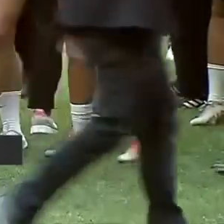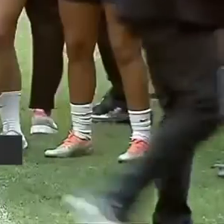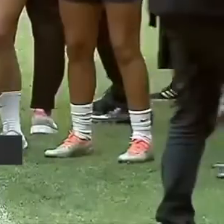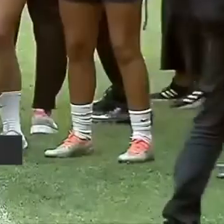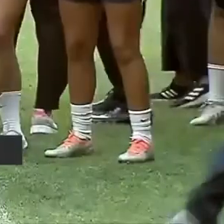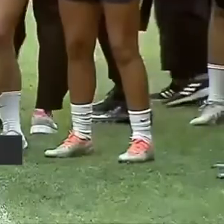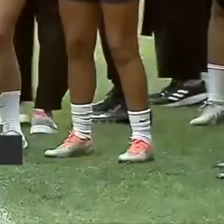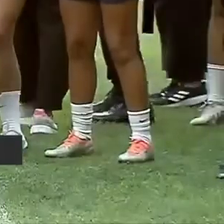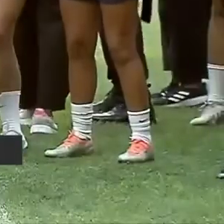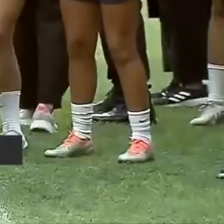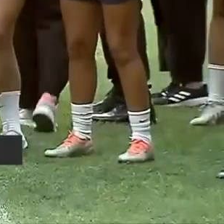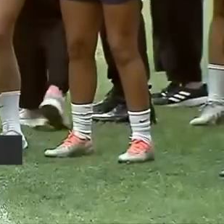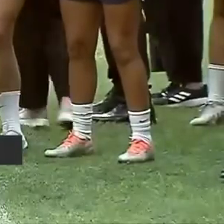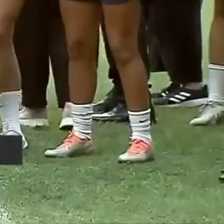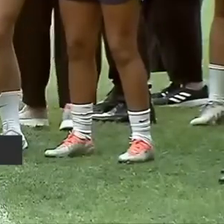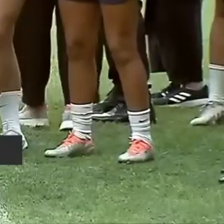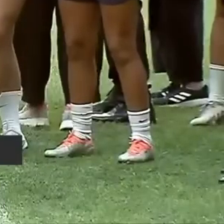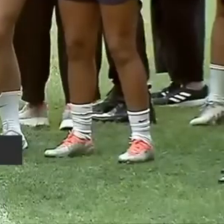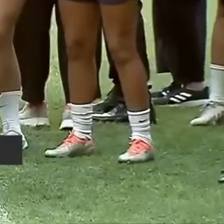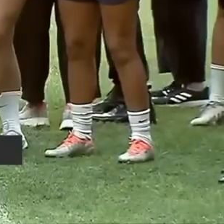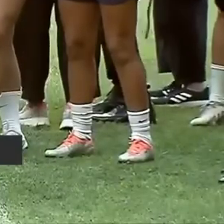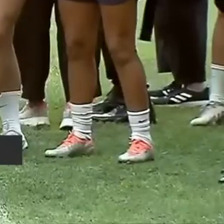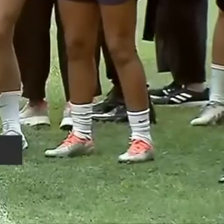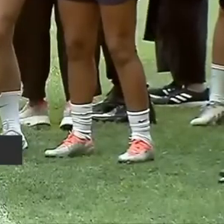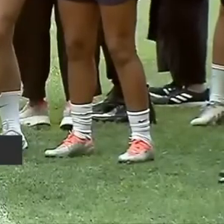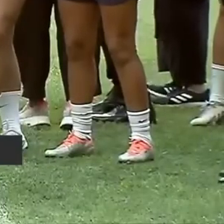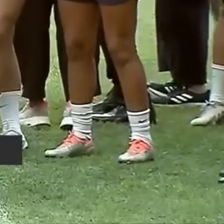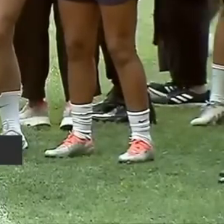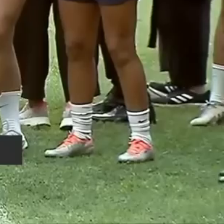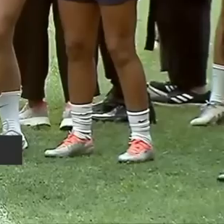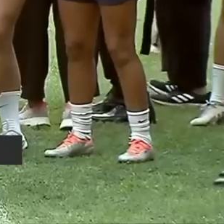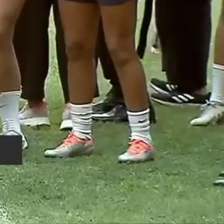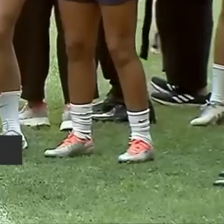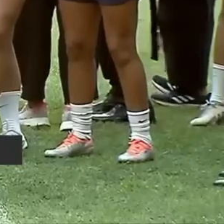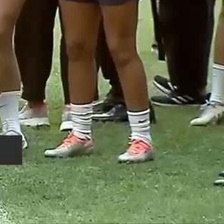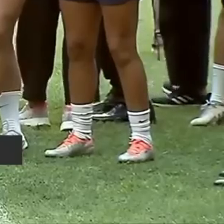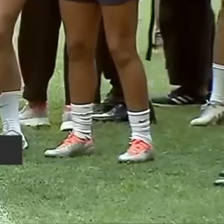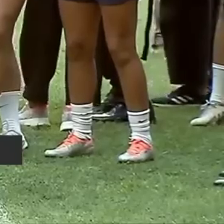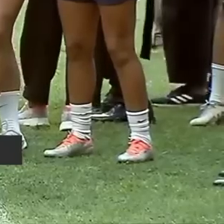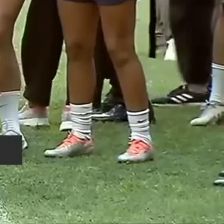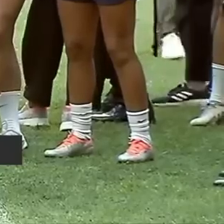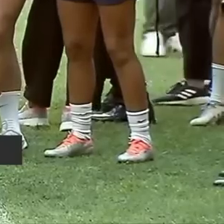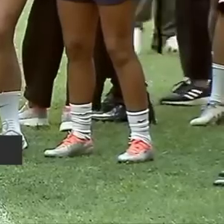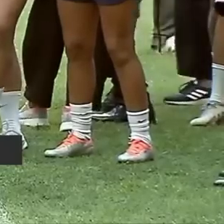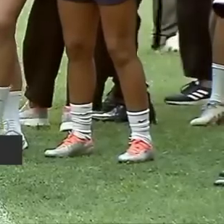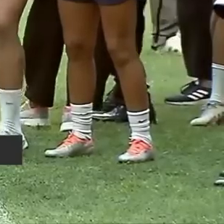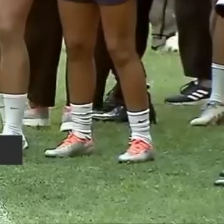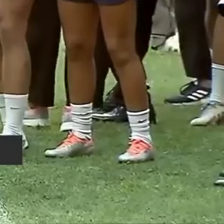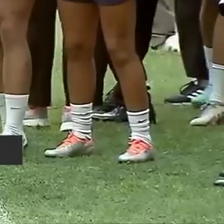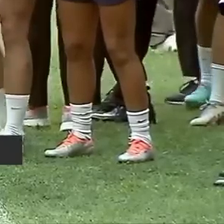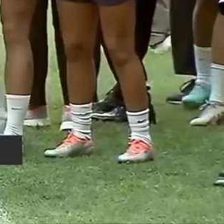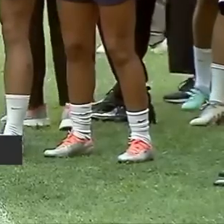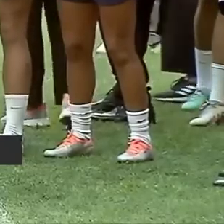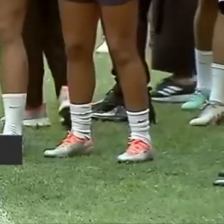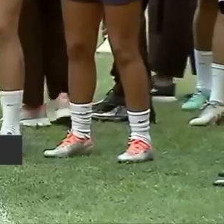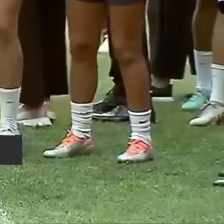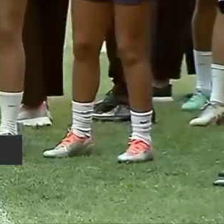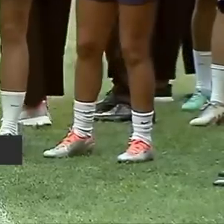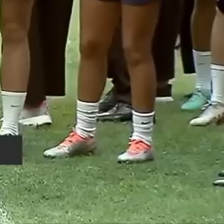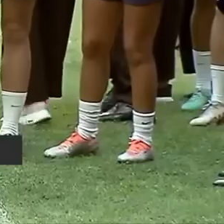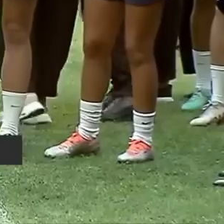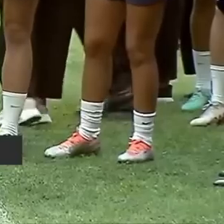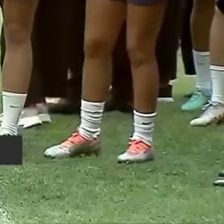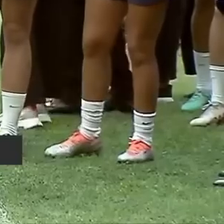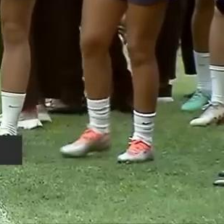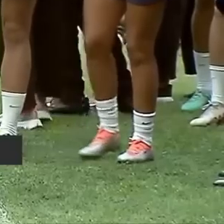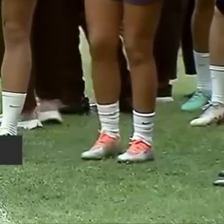O governo brasileiro, né, na gestão do presidente Lula, o Ministério do Esporte, tem um olhar muito cuidadoso para a